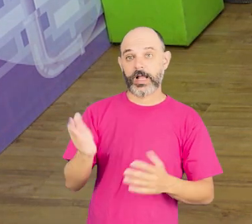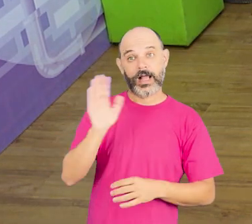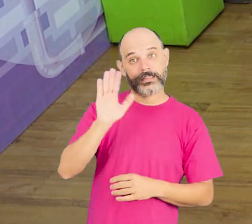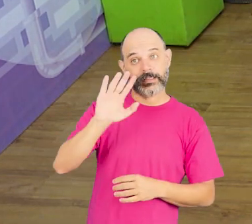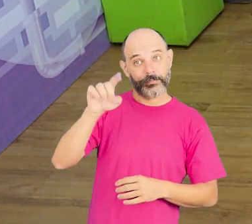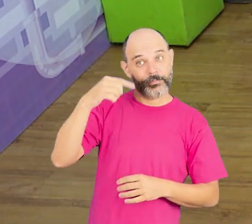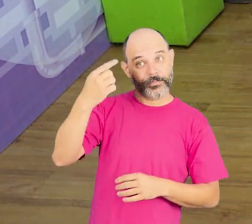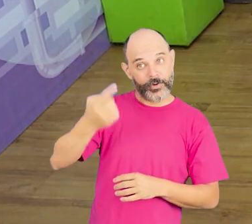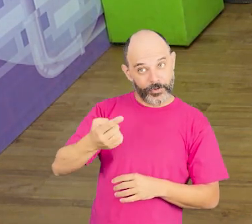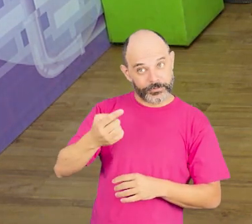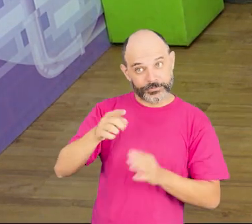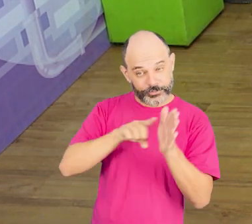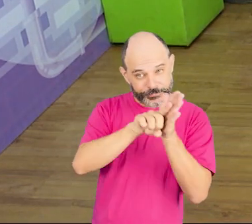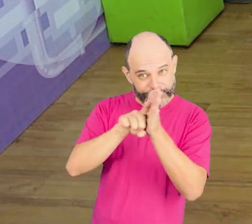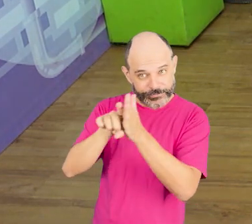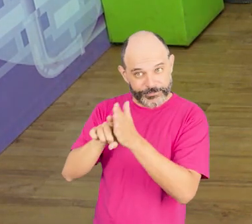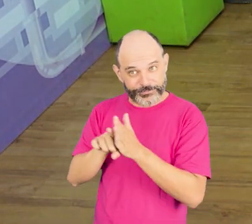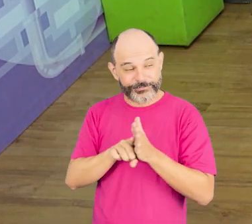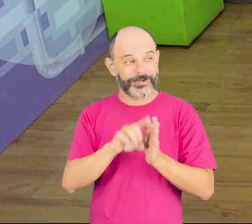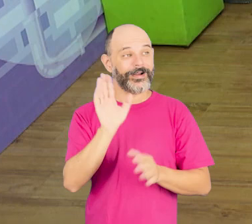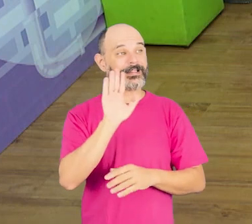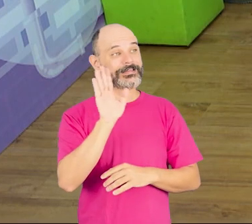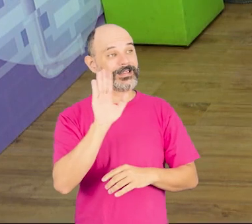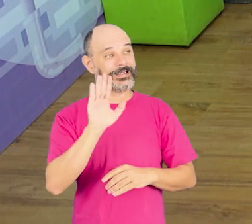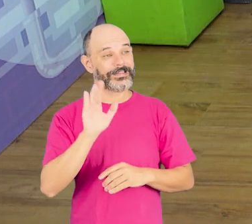Até a próxima inspeção! Até!